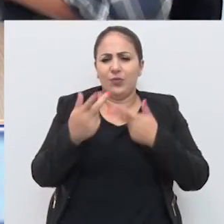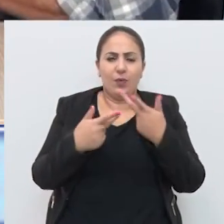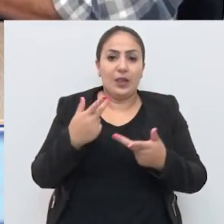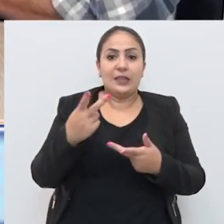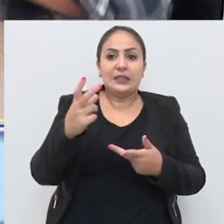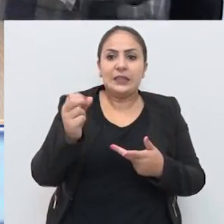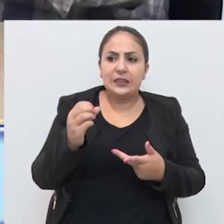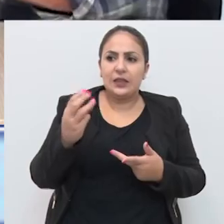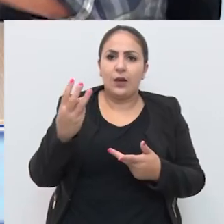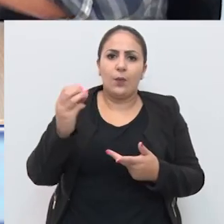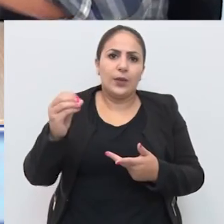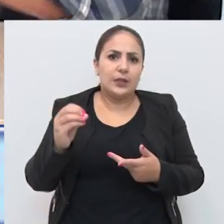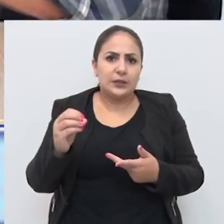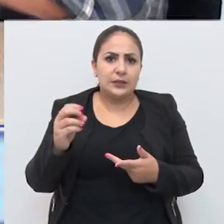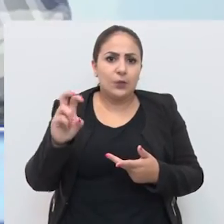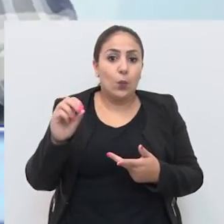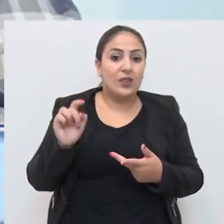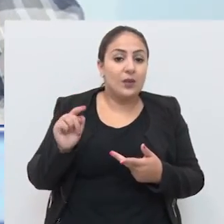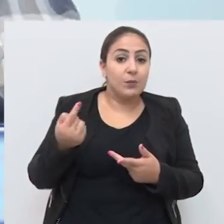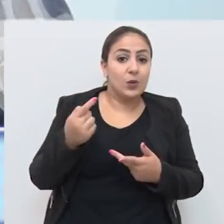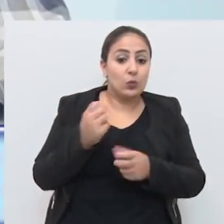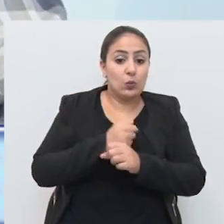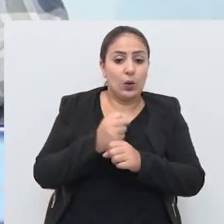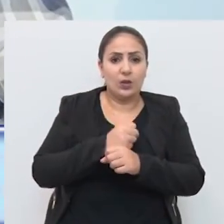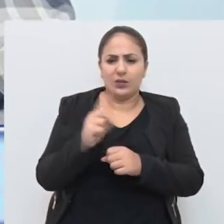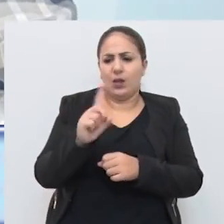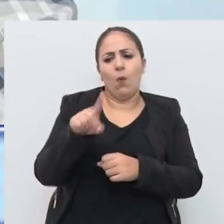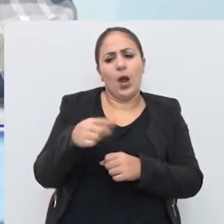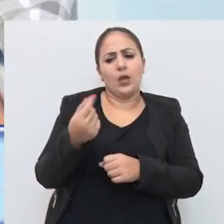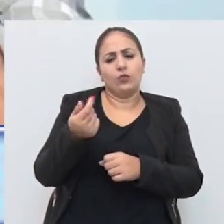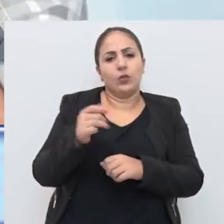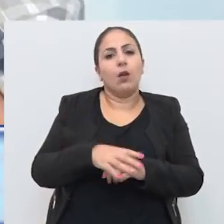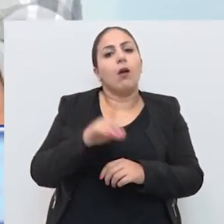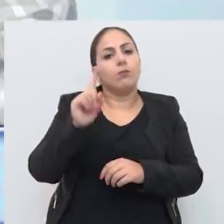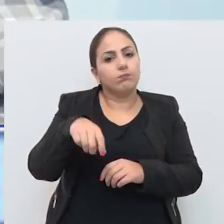50 mil no ano é dinheiro, gente. Isso é dinheiro.